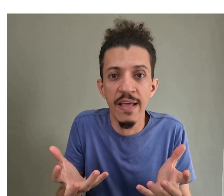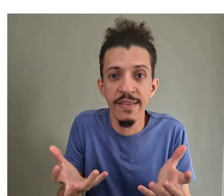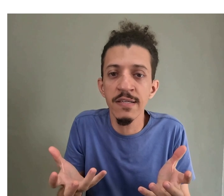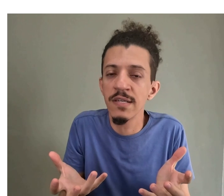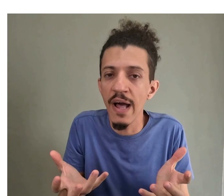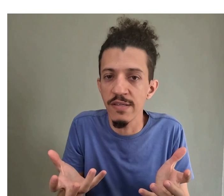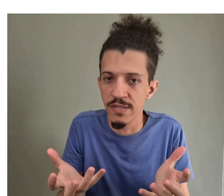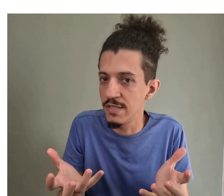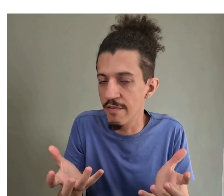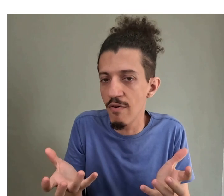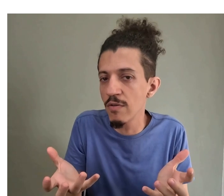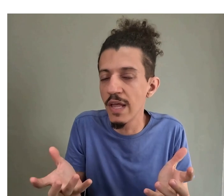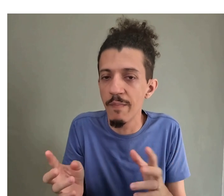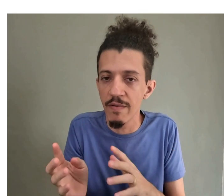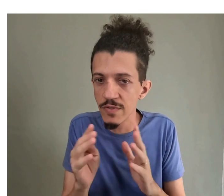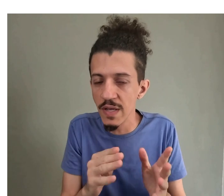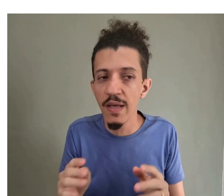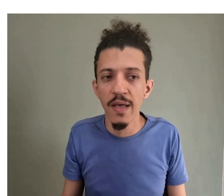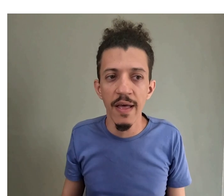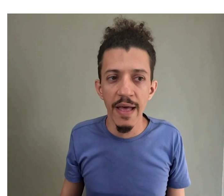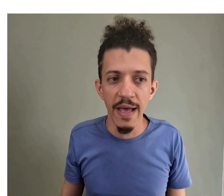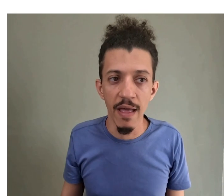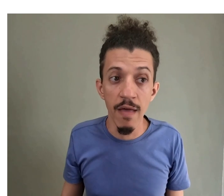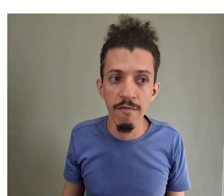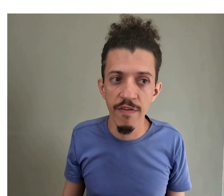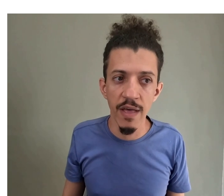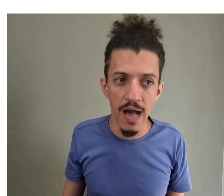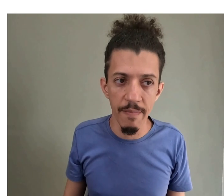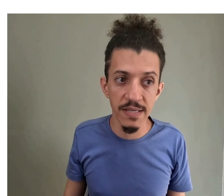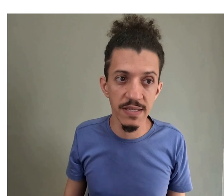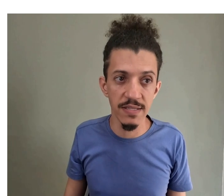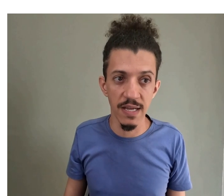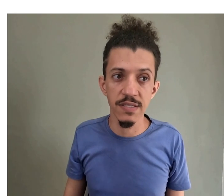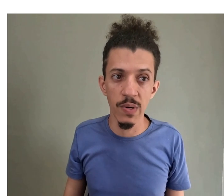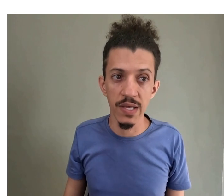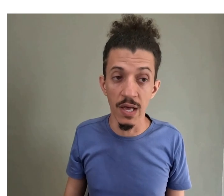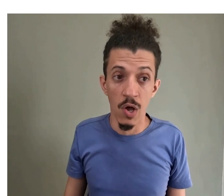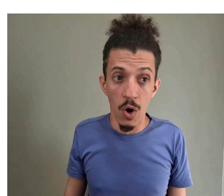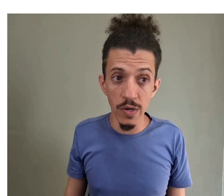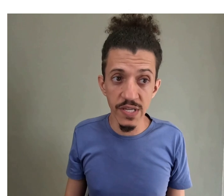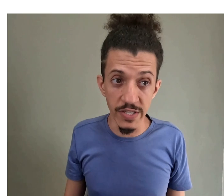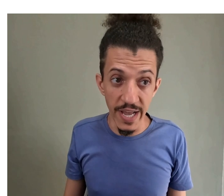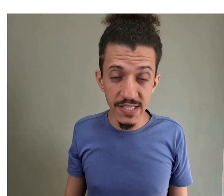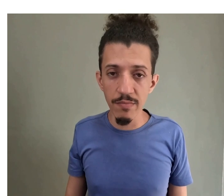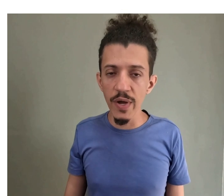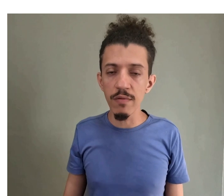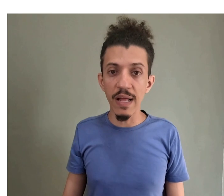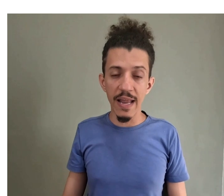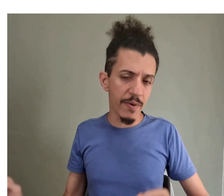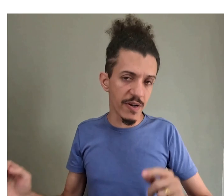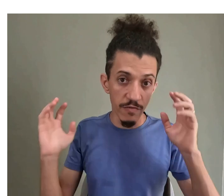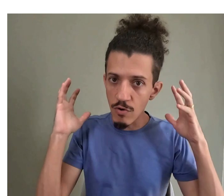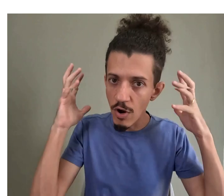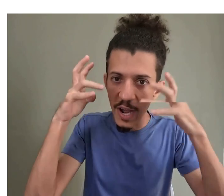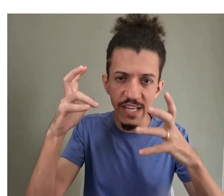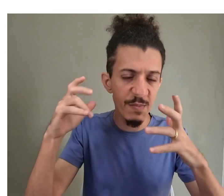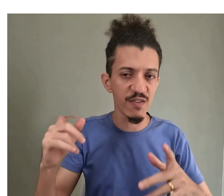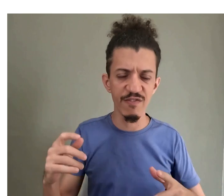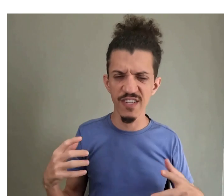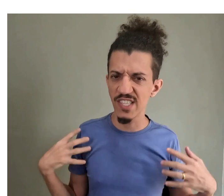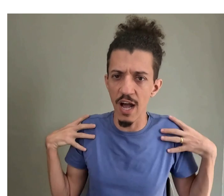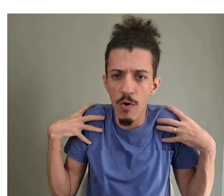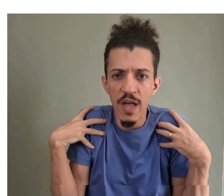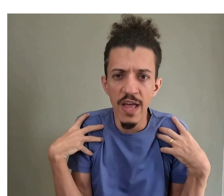Percebe a intensidade? Se quiser, volta aí para você rever a minha sinalização aqui. Ou seja, esse muito na Libras eu vou colocar na